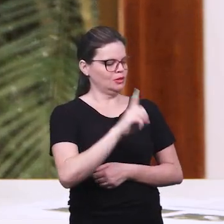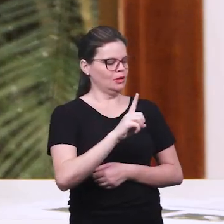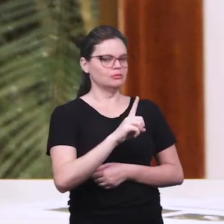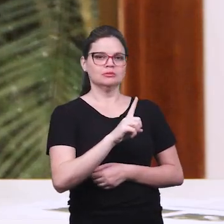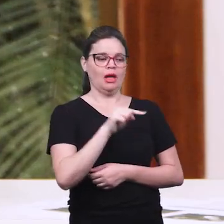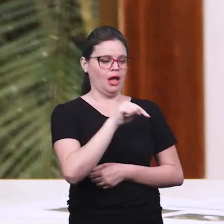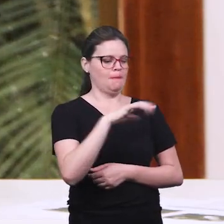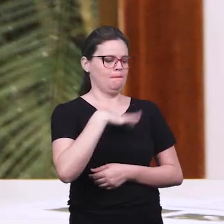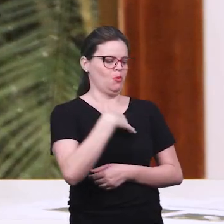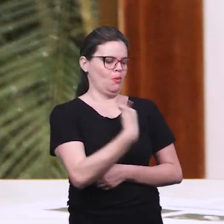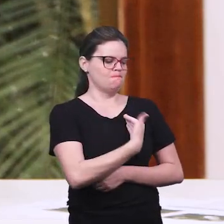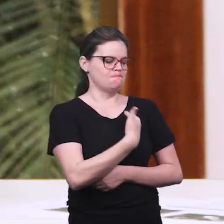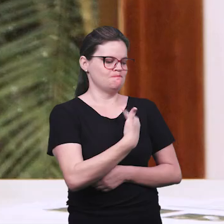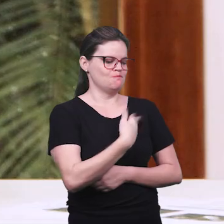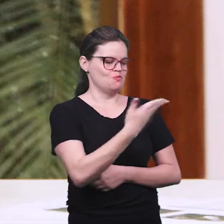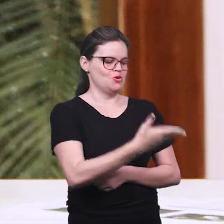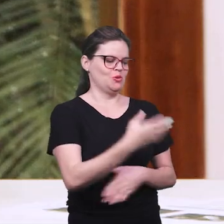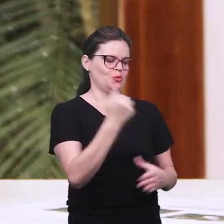o amigo de Deus.